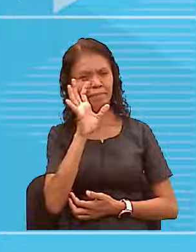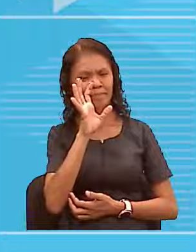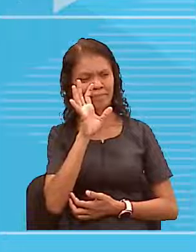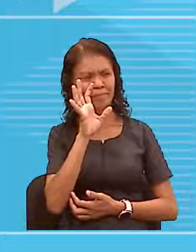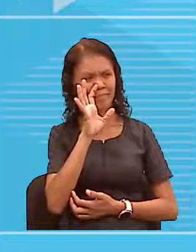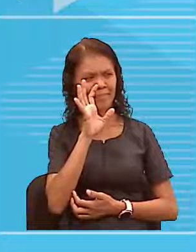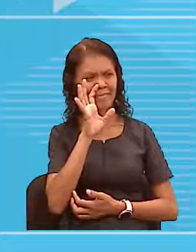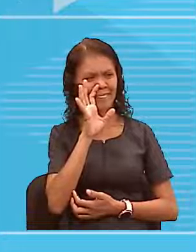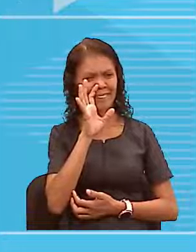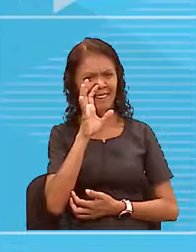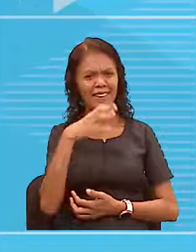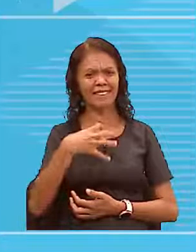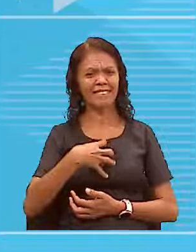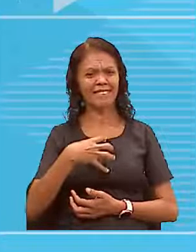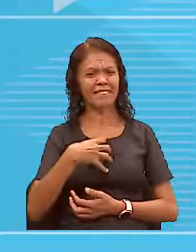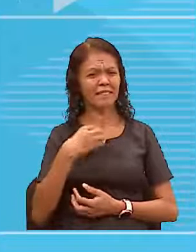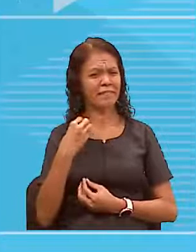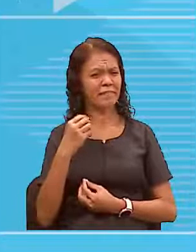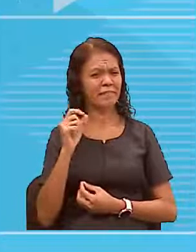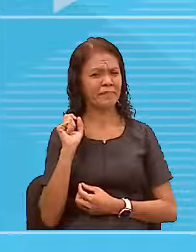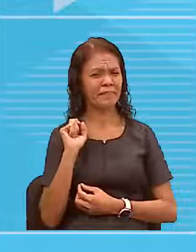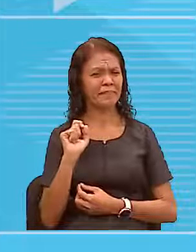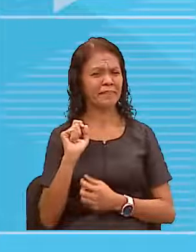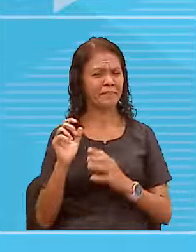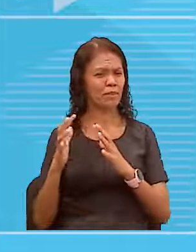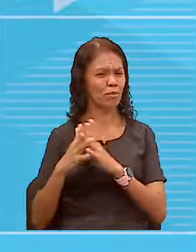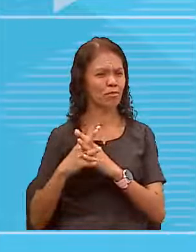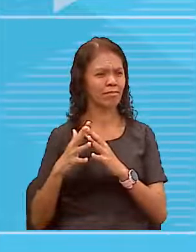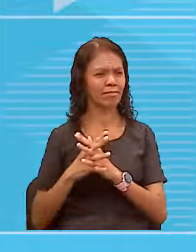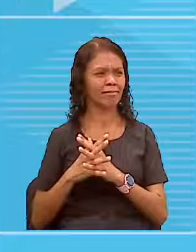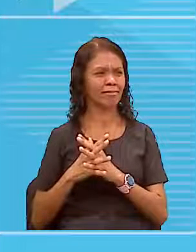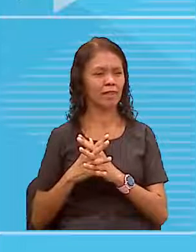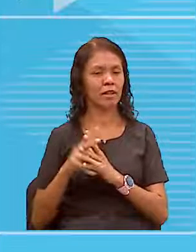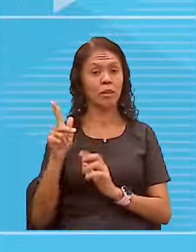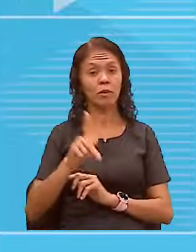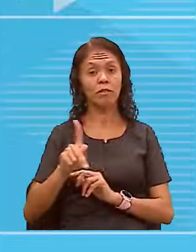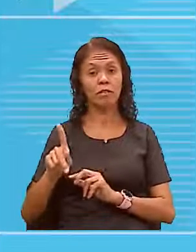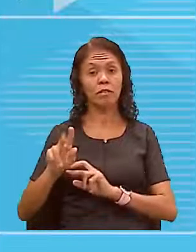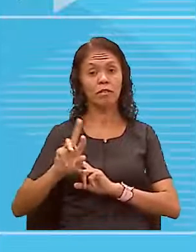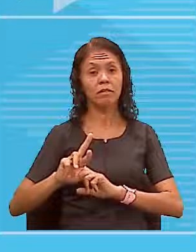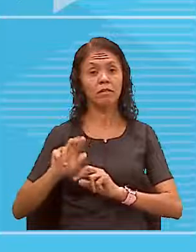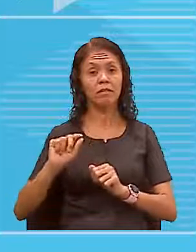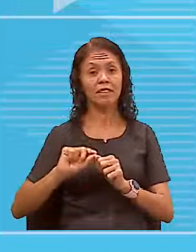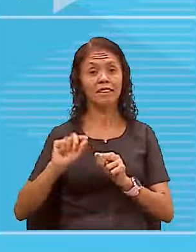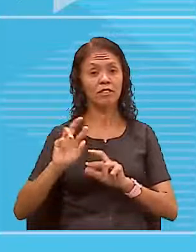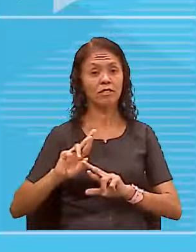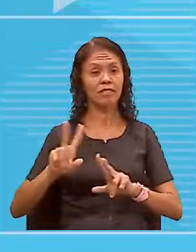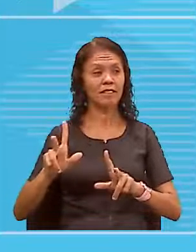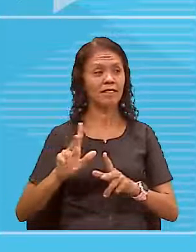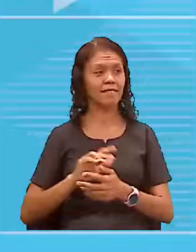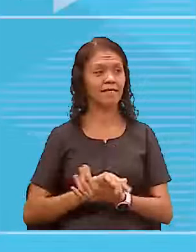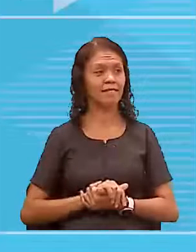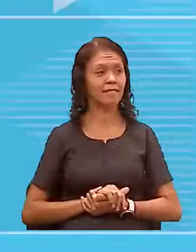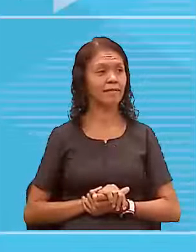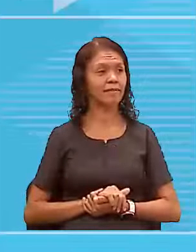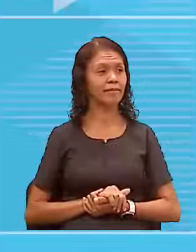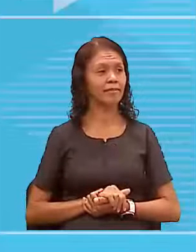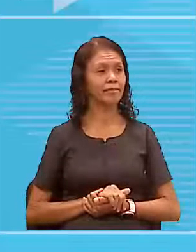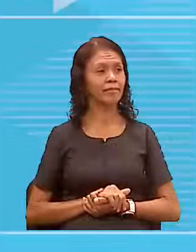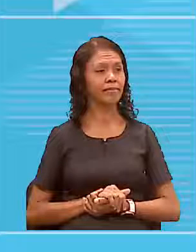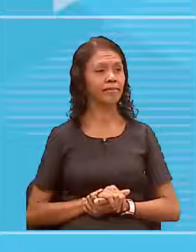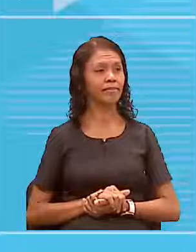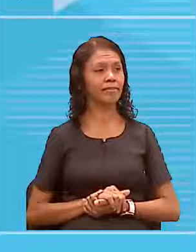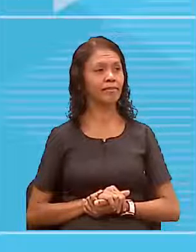fica meio confuso. Vou fazer uma coisa diferente. Não memorize isso aqui, tá? Presta